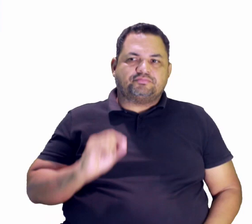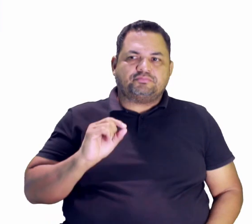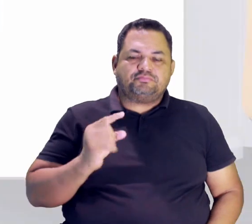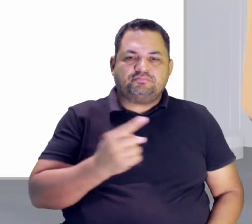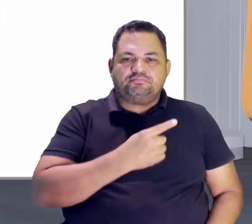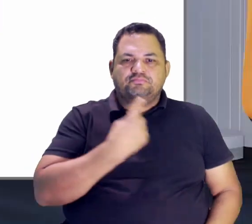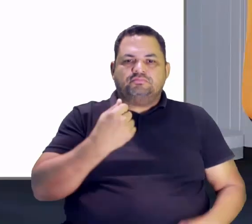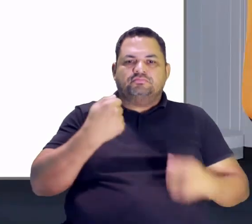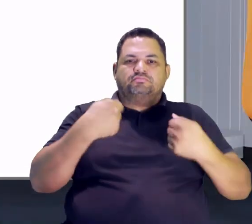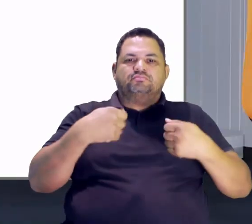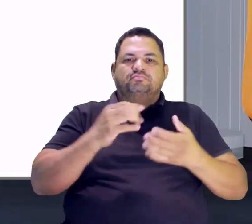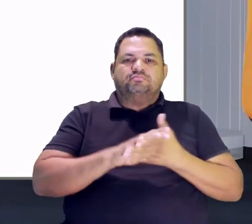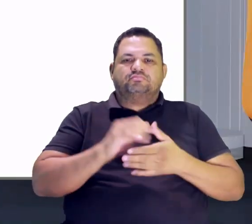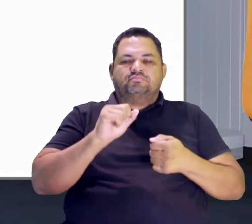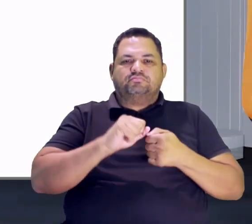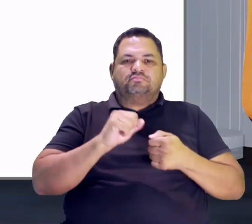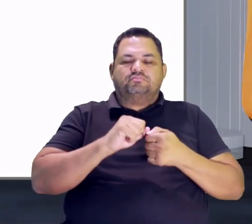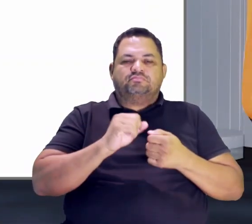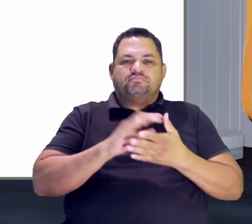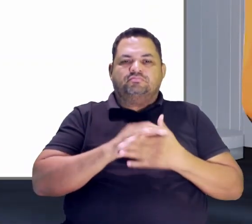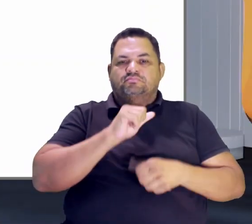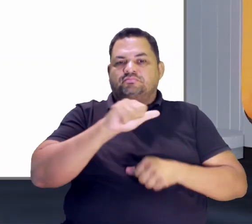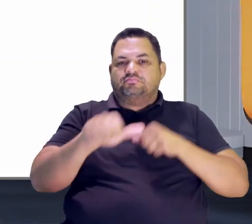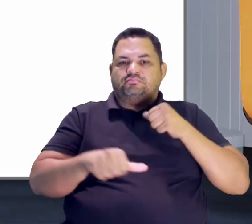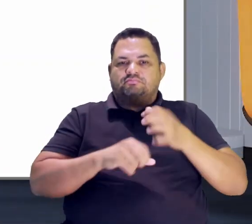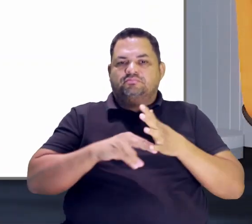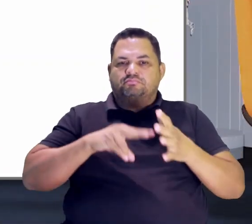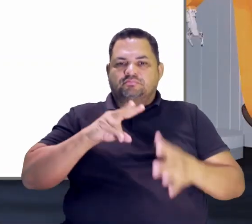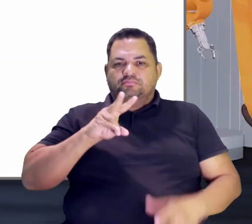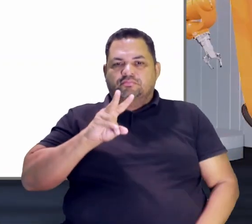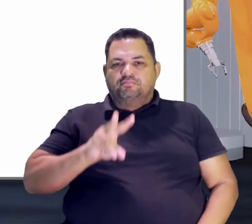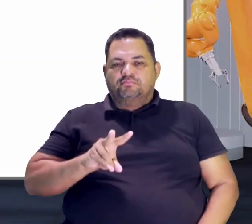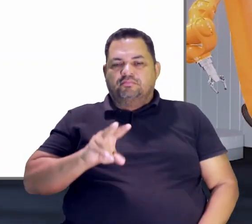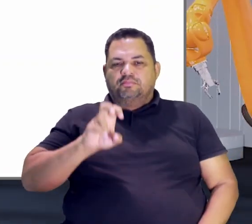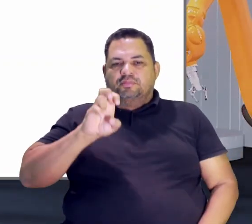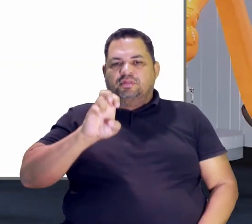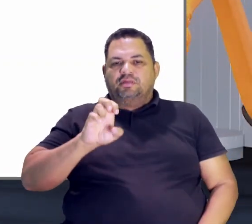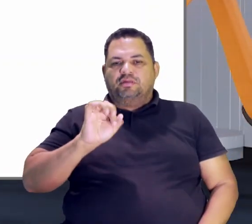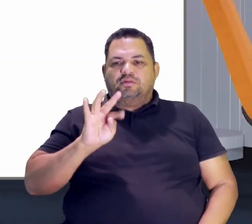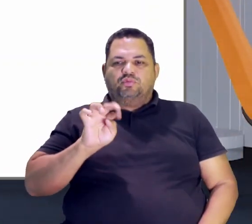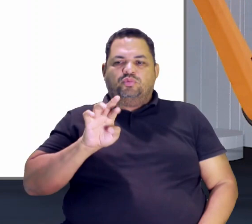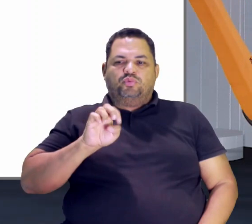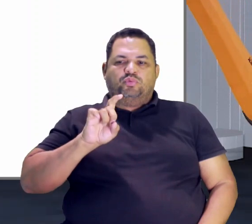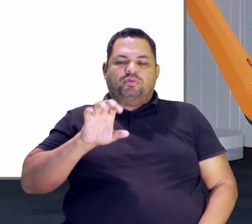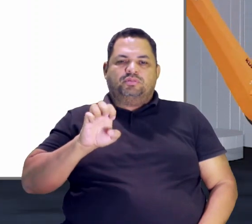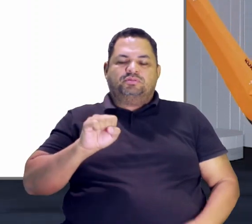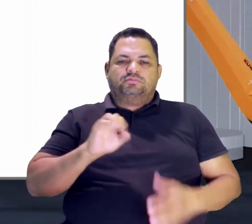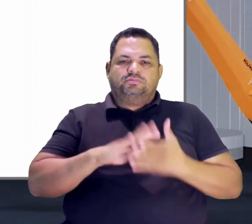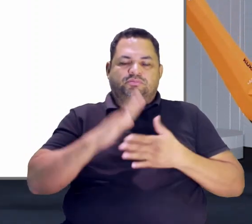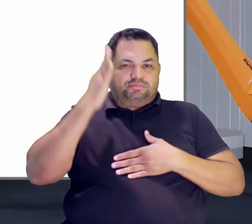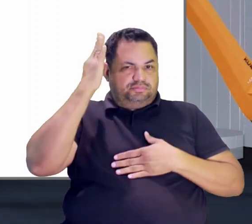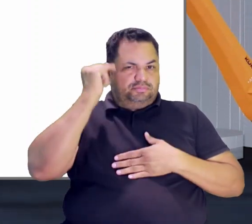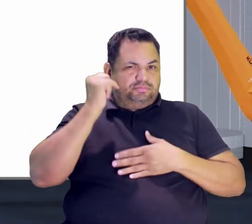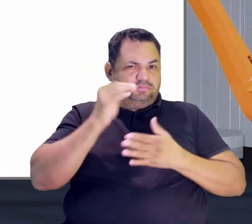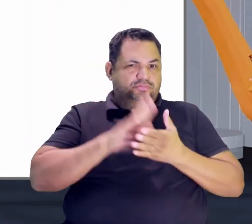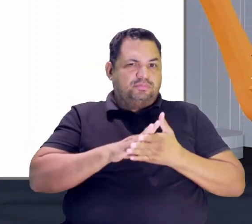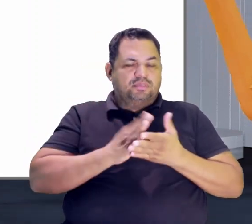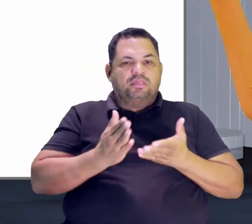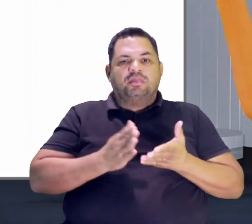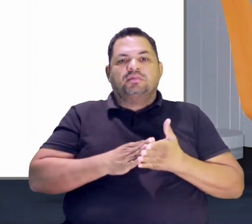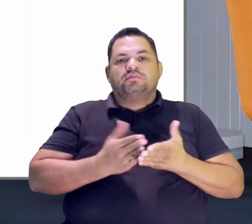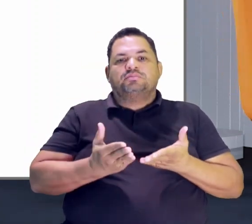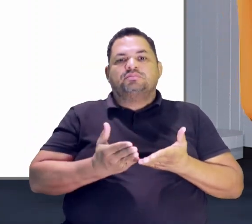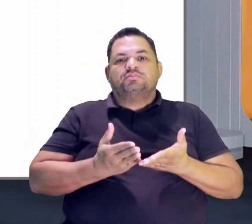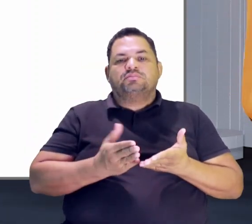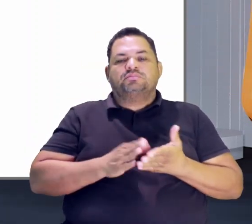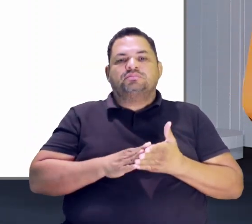podemos fazer? Trocar os vetores, quando você faz essa soma, você já sabe que a direção do D, do